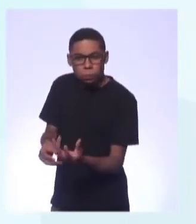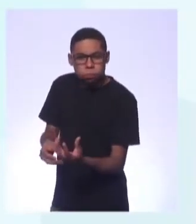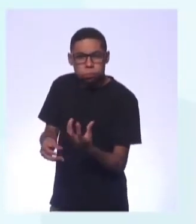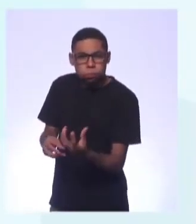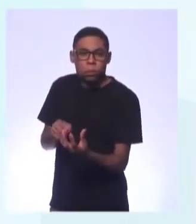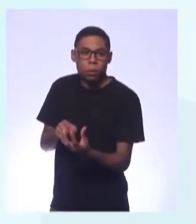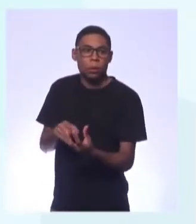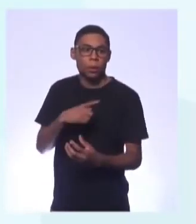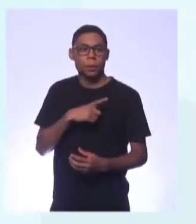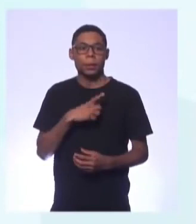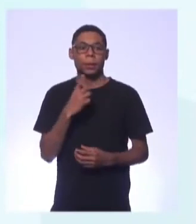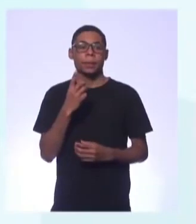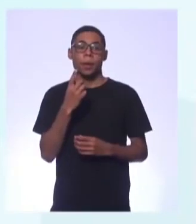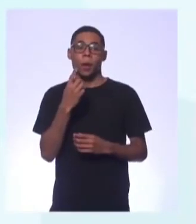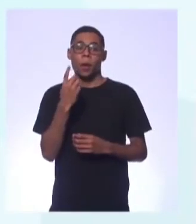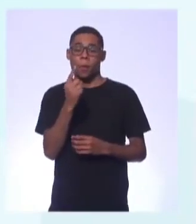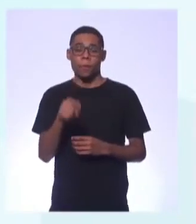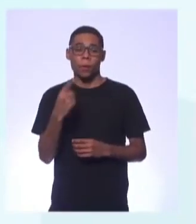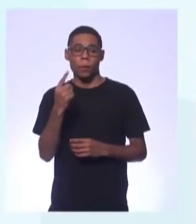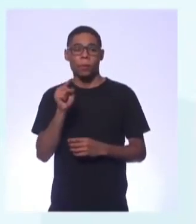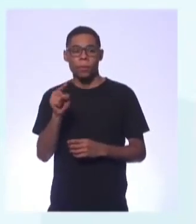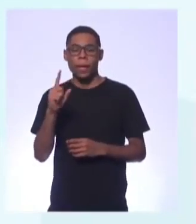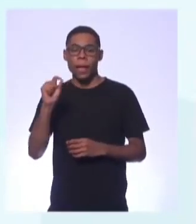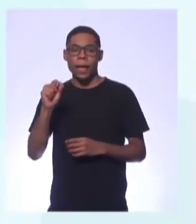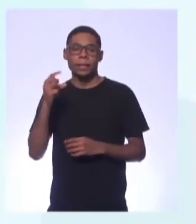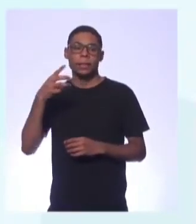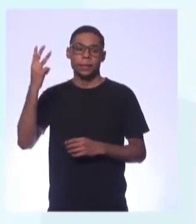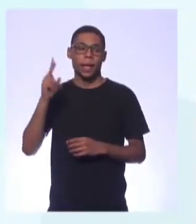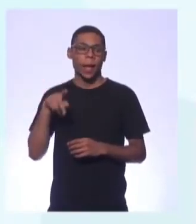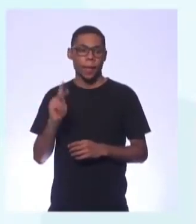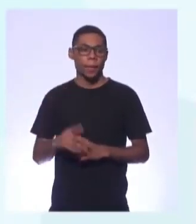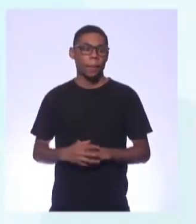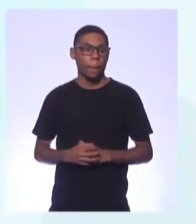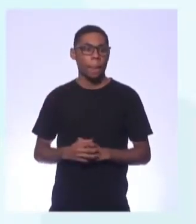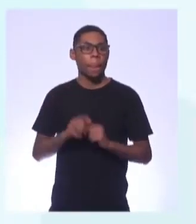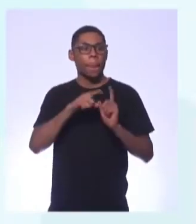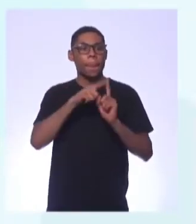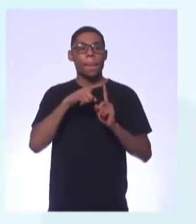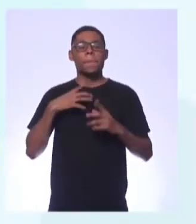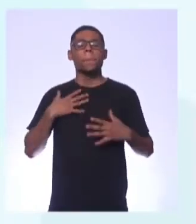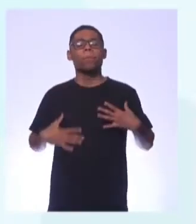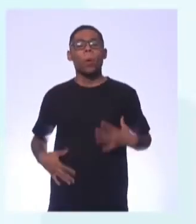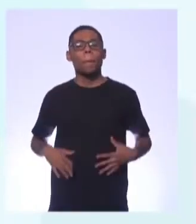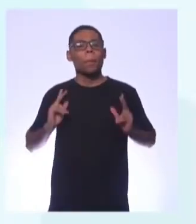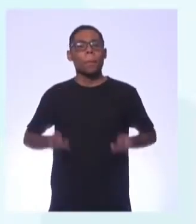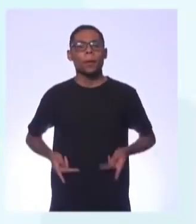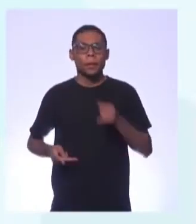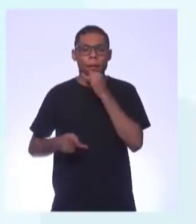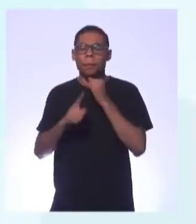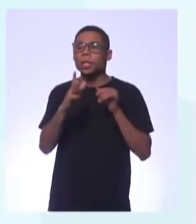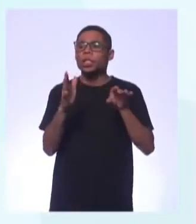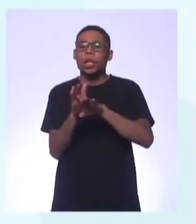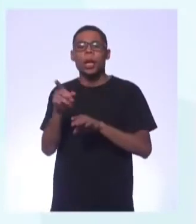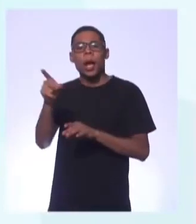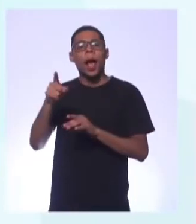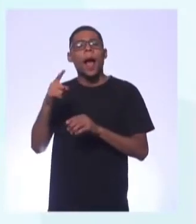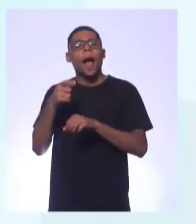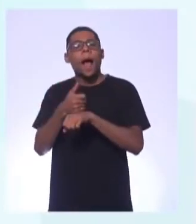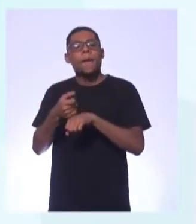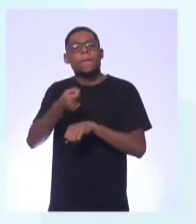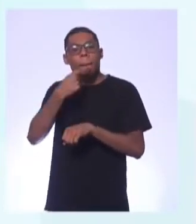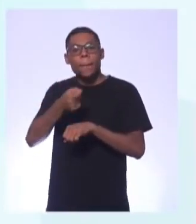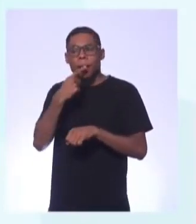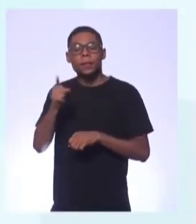Temperatura média do corpo humano, tá aí, ó. Se você falar assim, ó, quando você chegar na farmácia, você fala assim, ó, qual é a sua temperatura média? Você fala assim, ó,